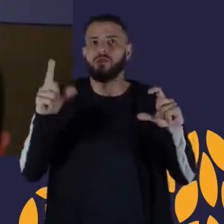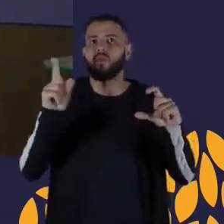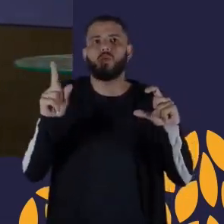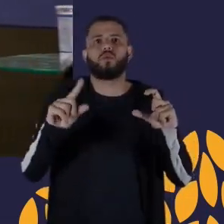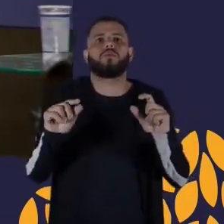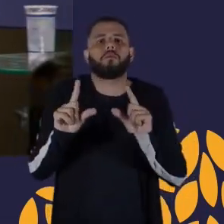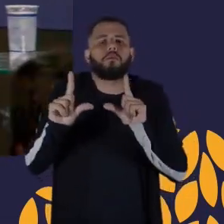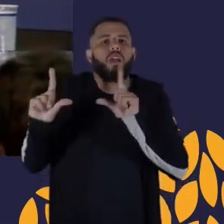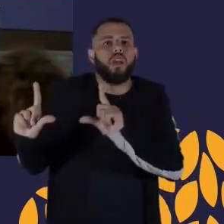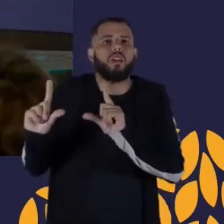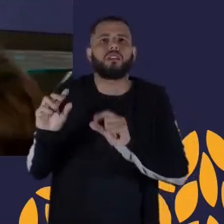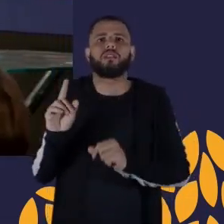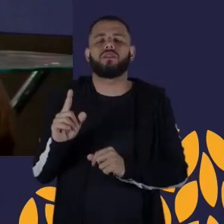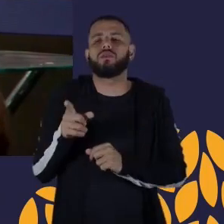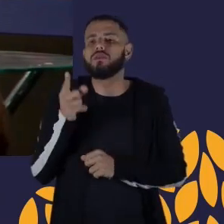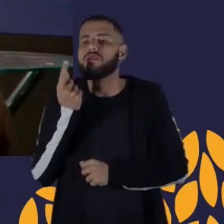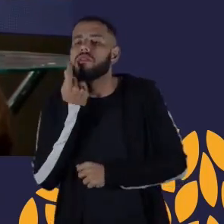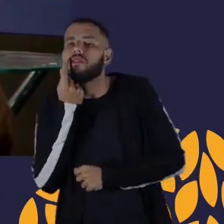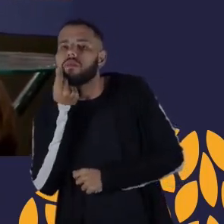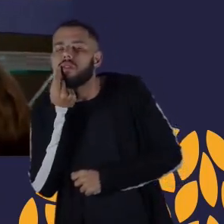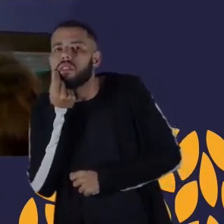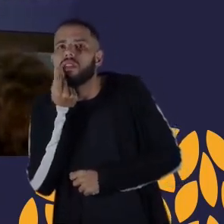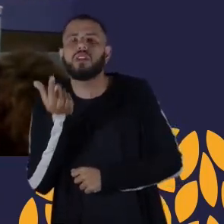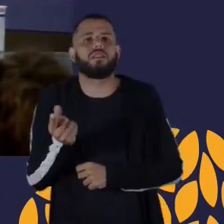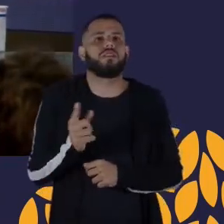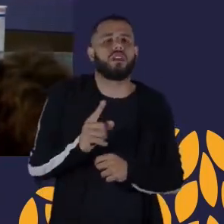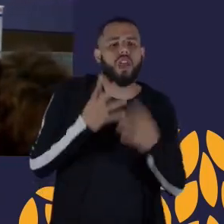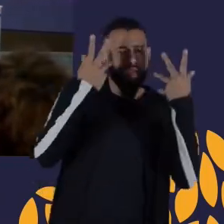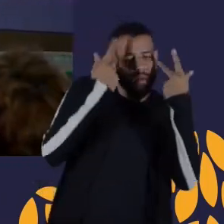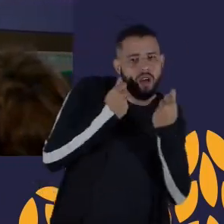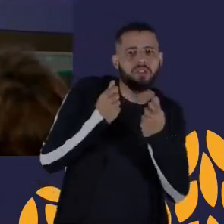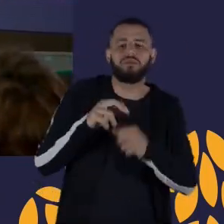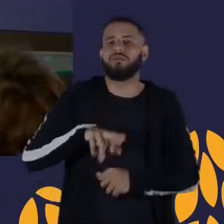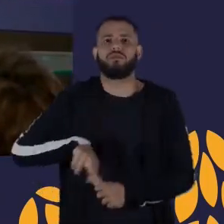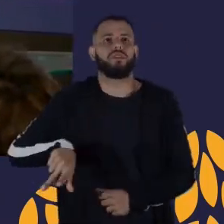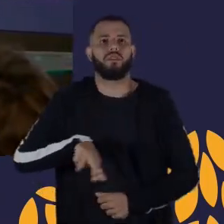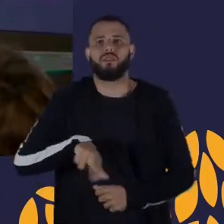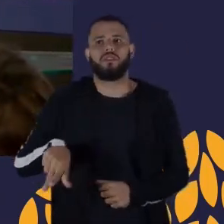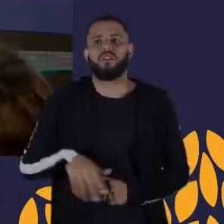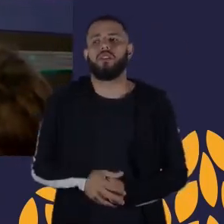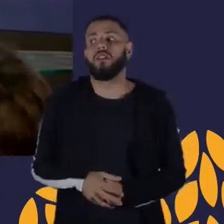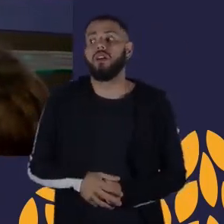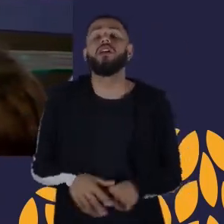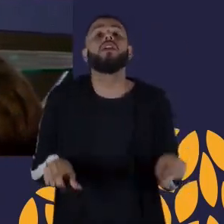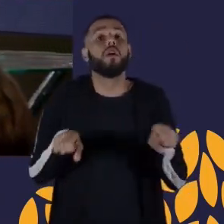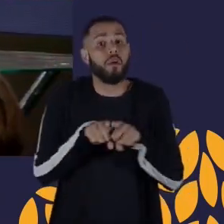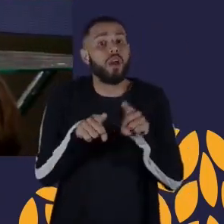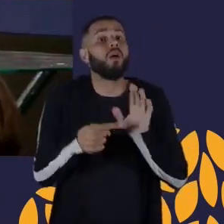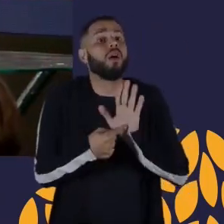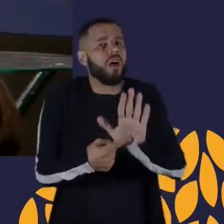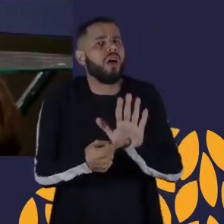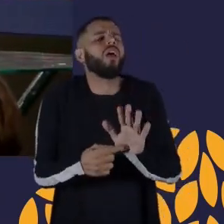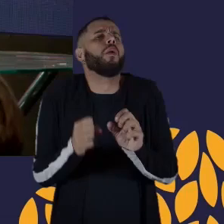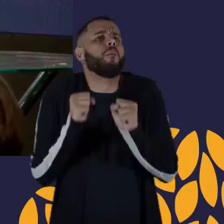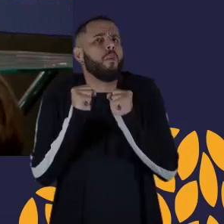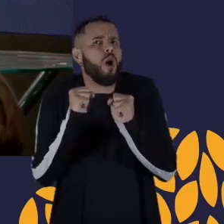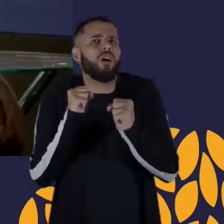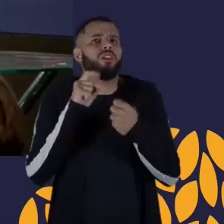é nos camundongos, em humanos. Está mostrando também que pode ter